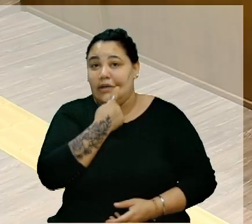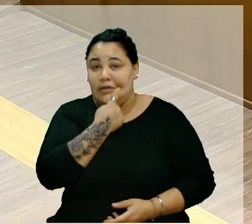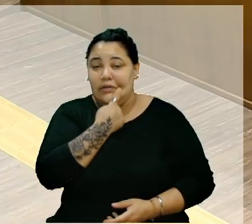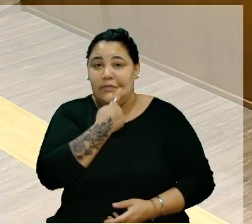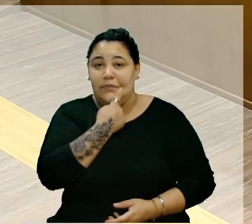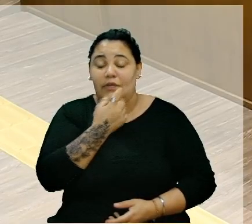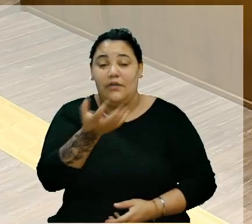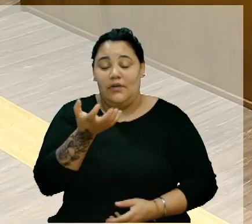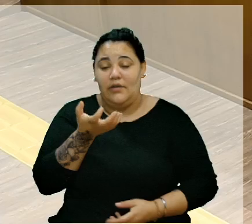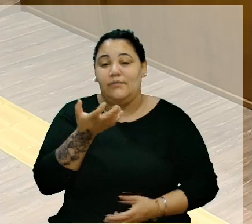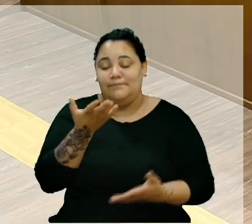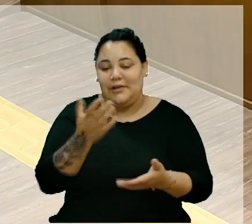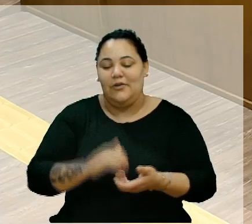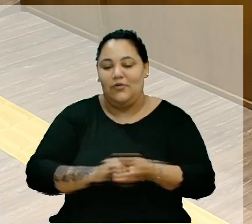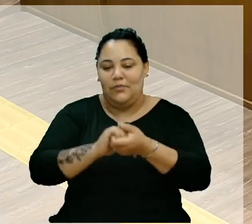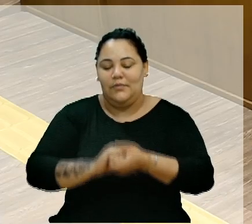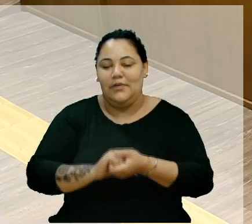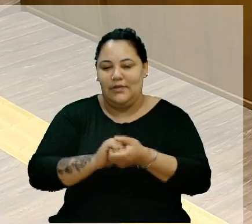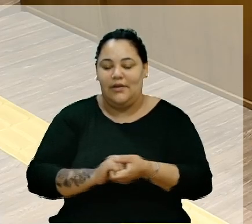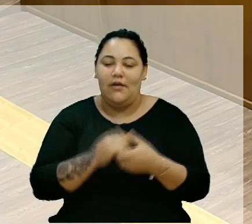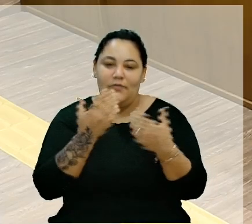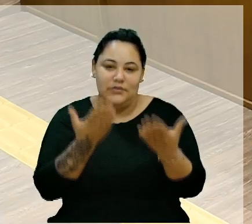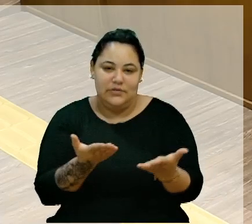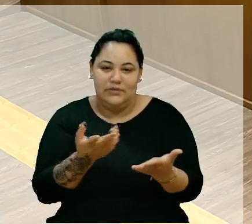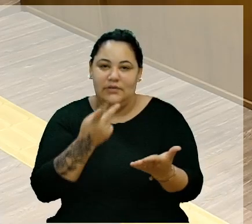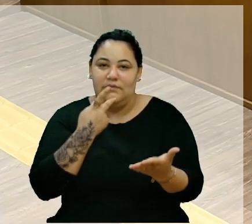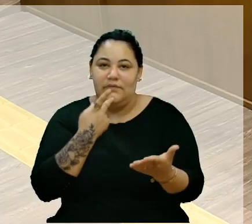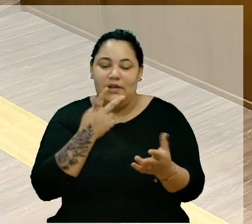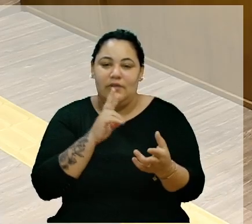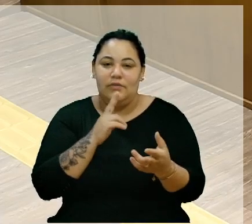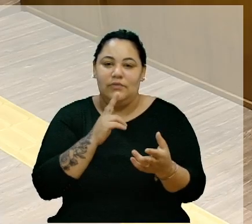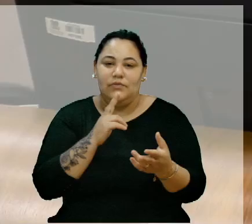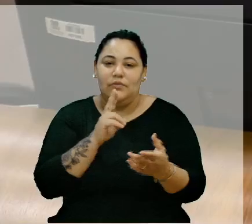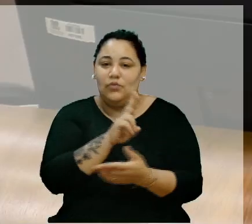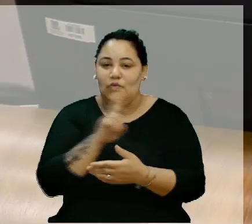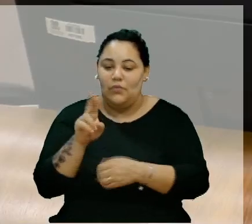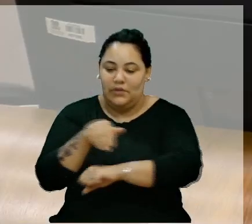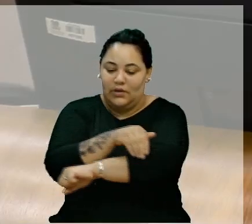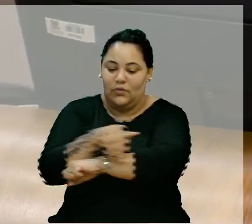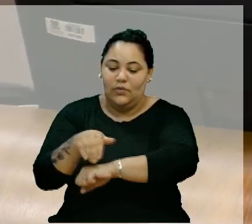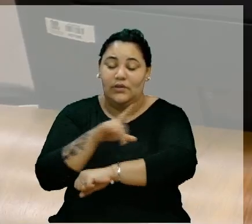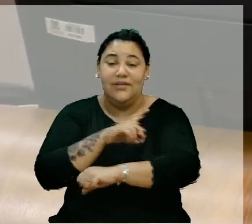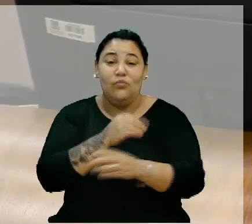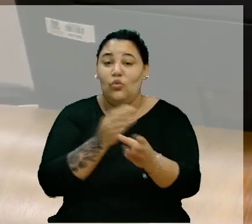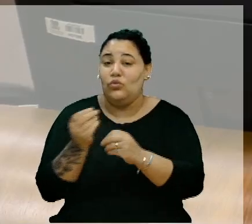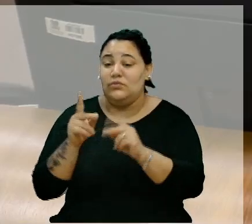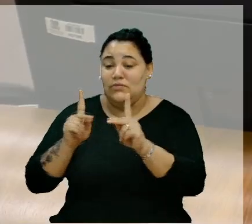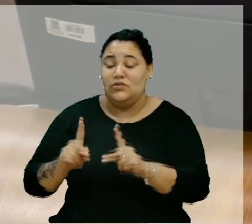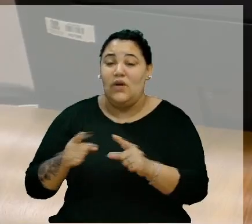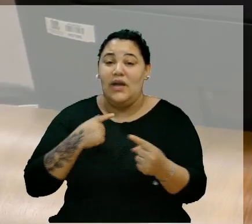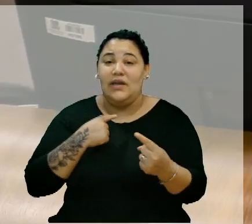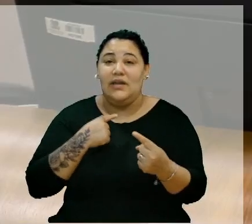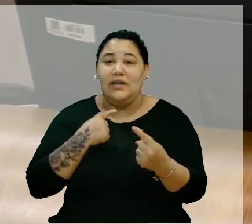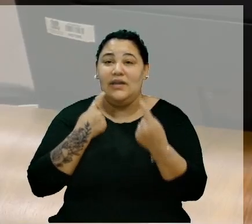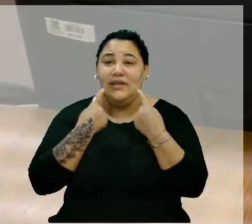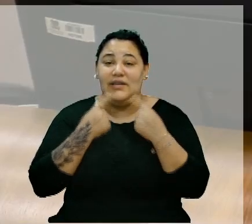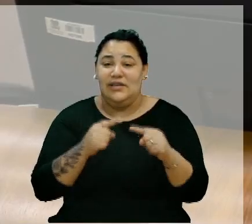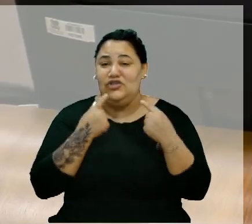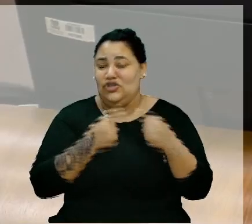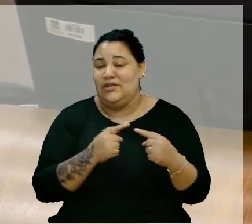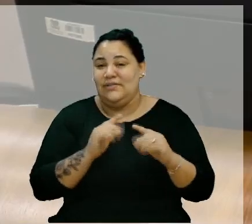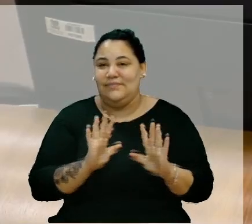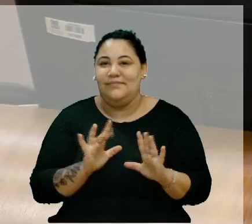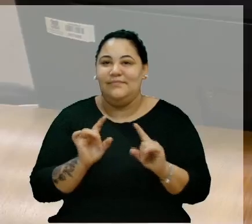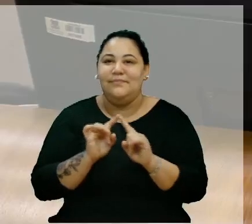lhe cumprimentar, e eu sempre falo com relação às denominações de rua. Muita gente critica o fato, mas